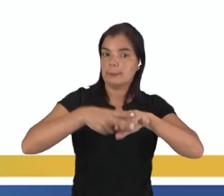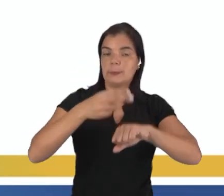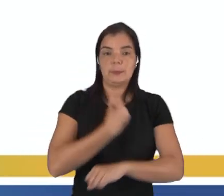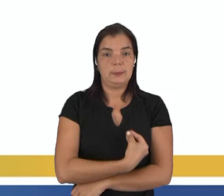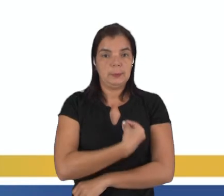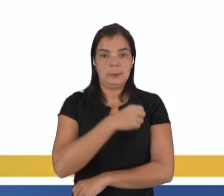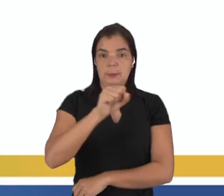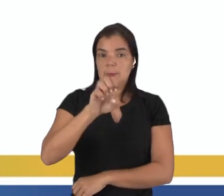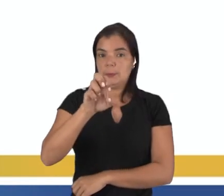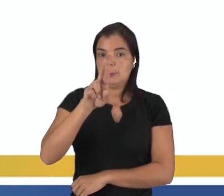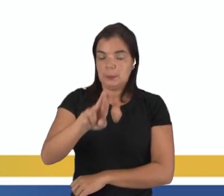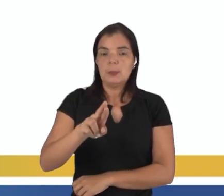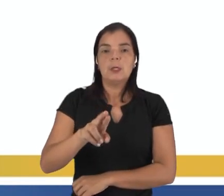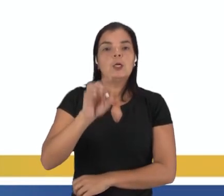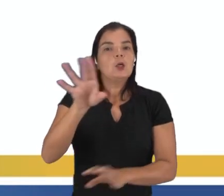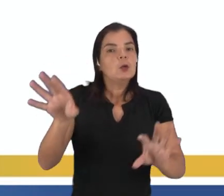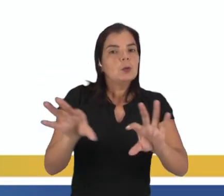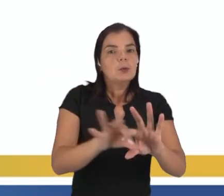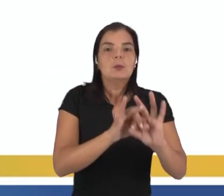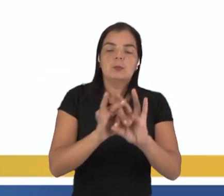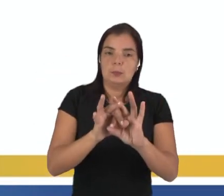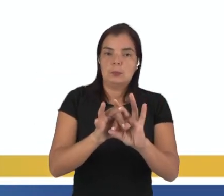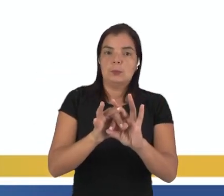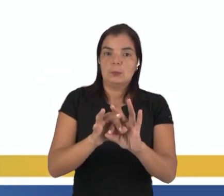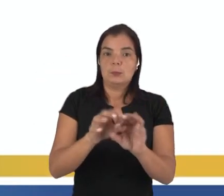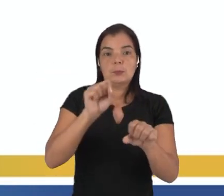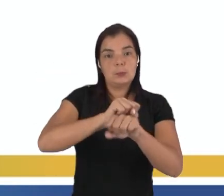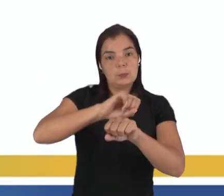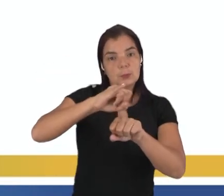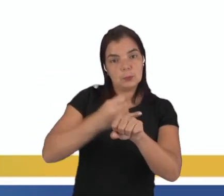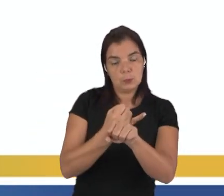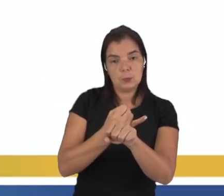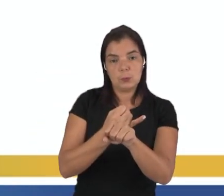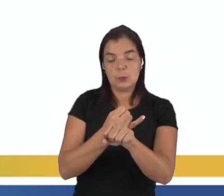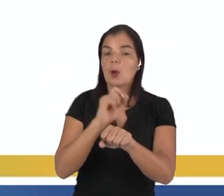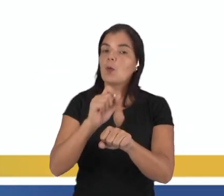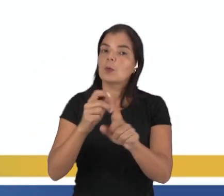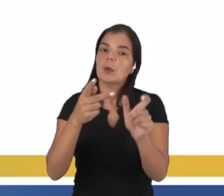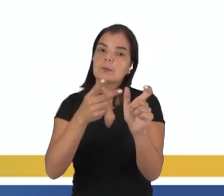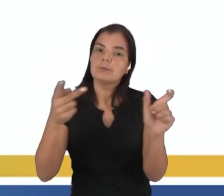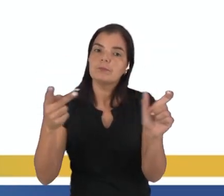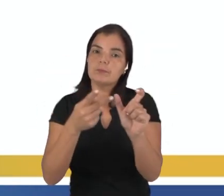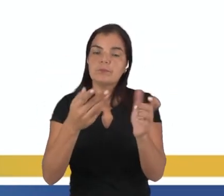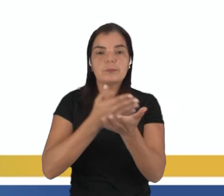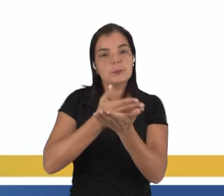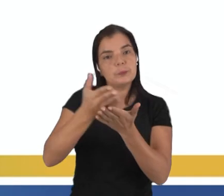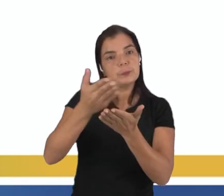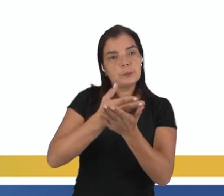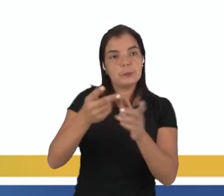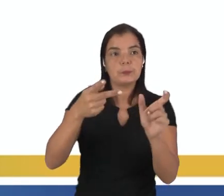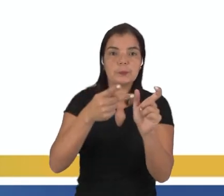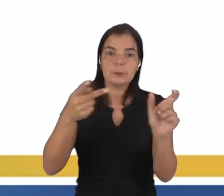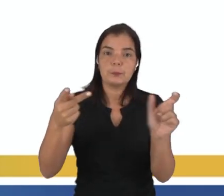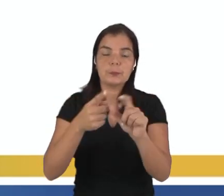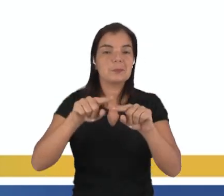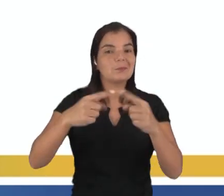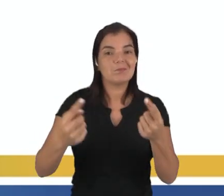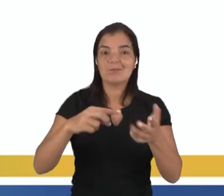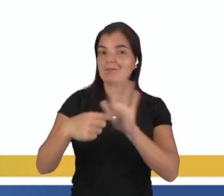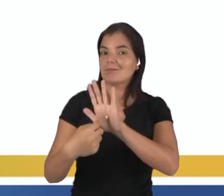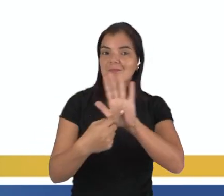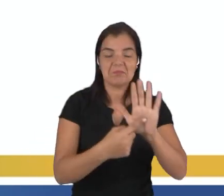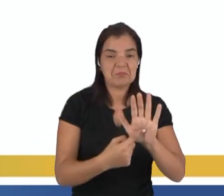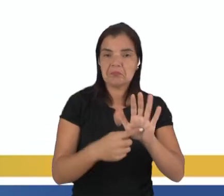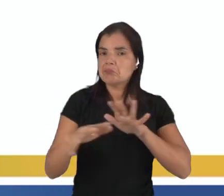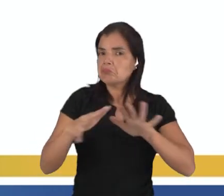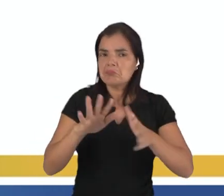ser, que ele está apenas ligando o sujeito ao predicado, né? Iniciando o predicado, mas não está indicando